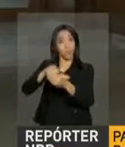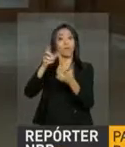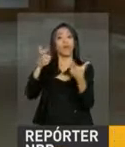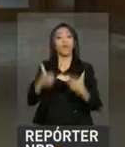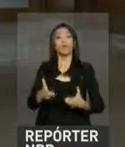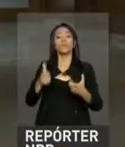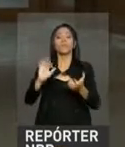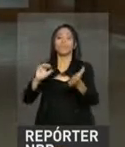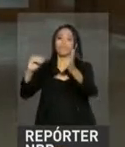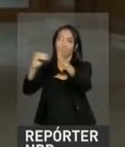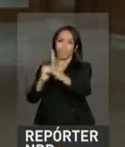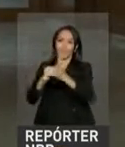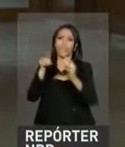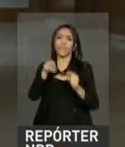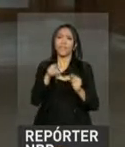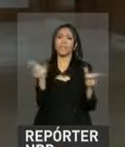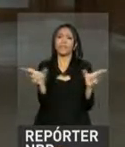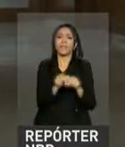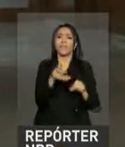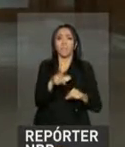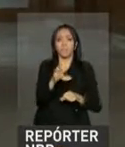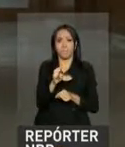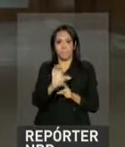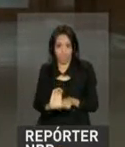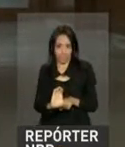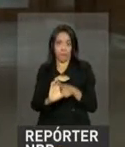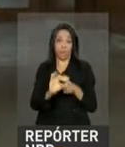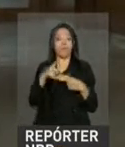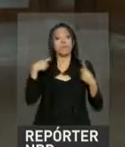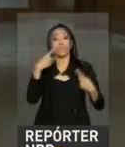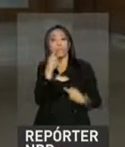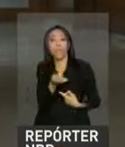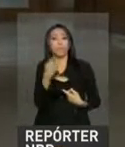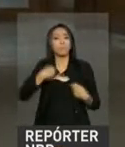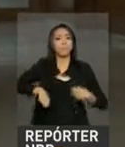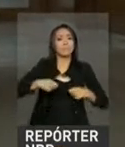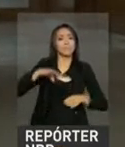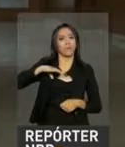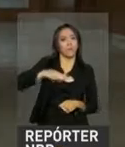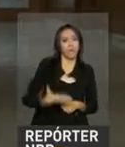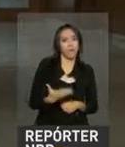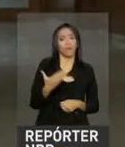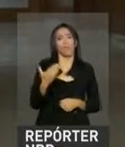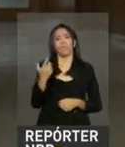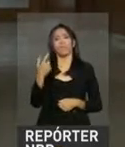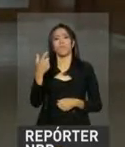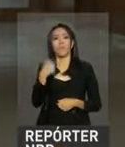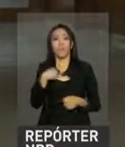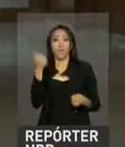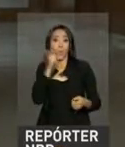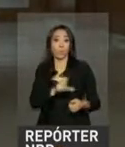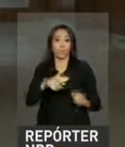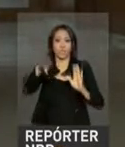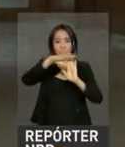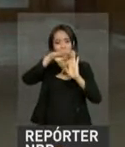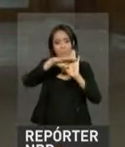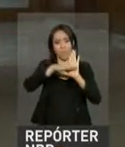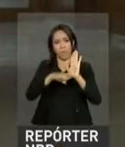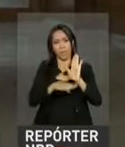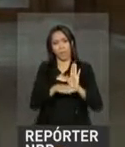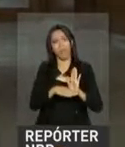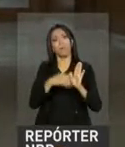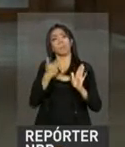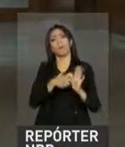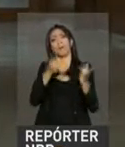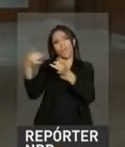estabelece um teto para o aumento dos gastos ele disse que é preciso coragem para implementar as medidas necessárias para sair